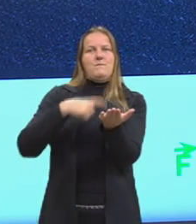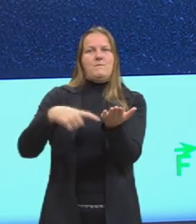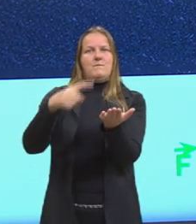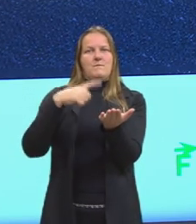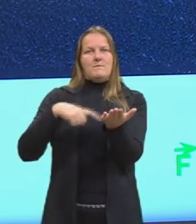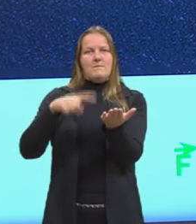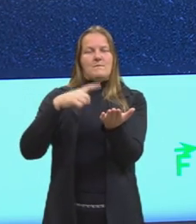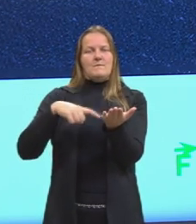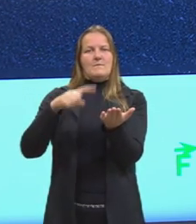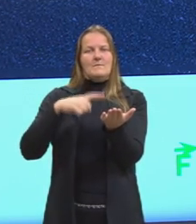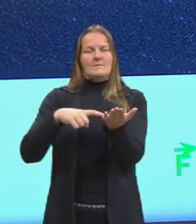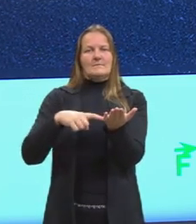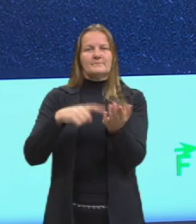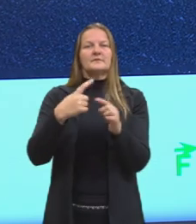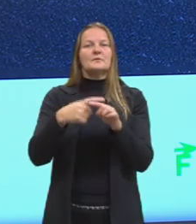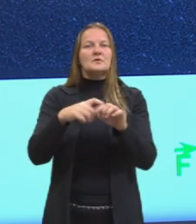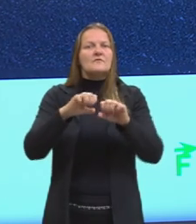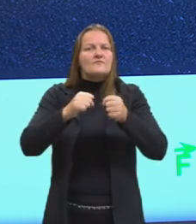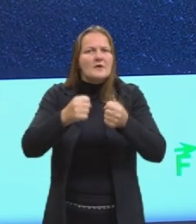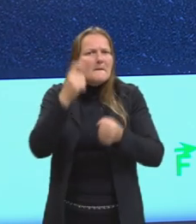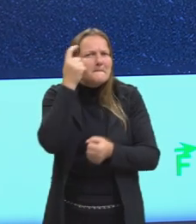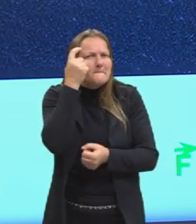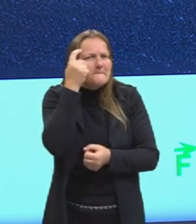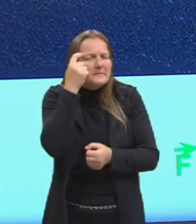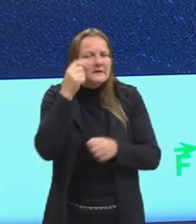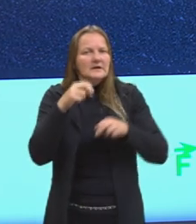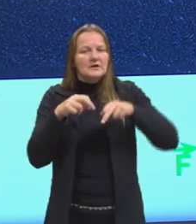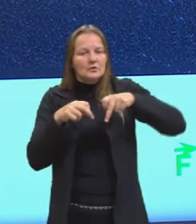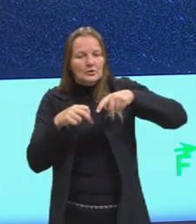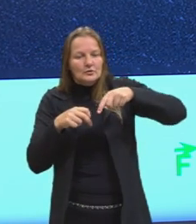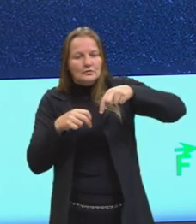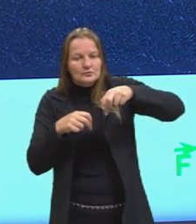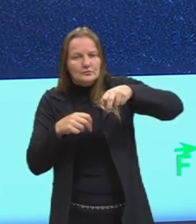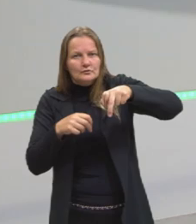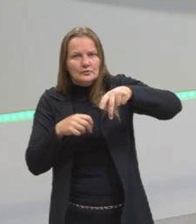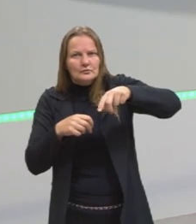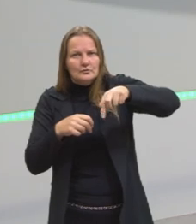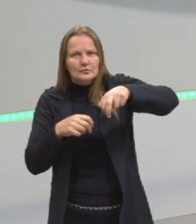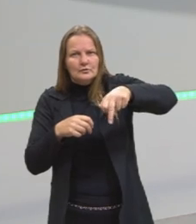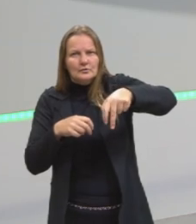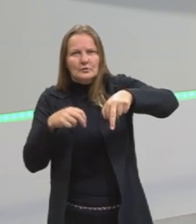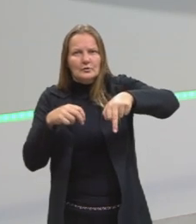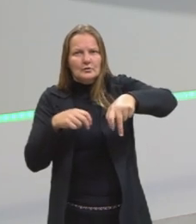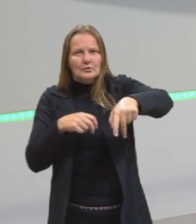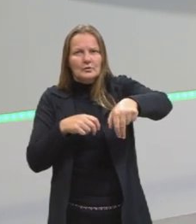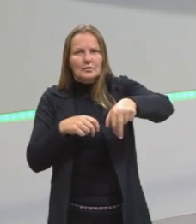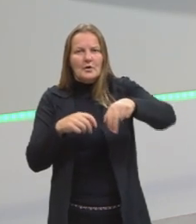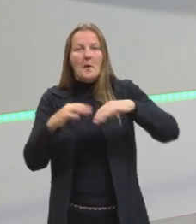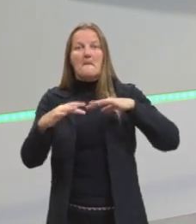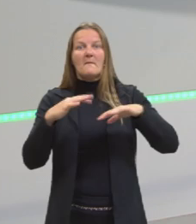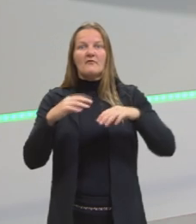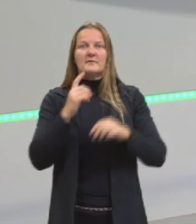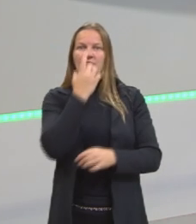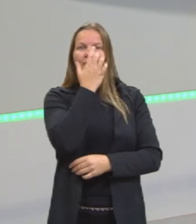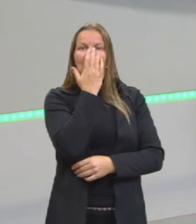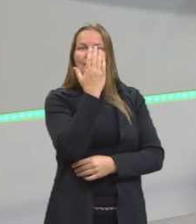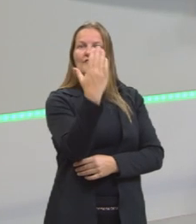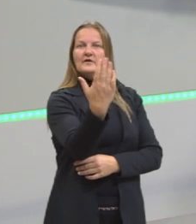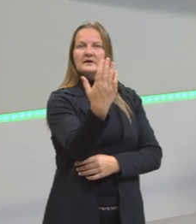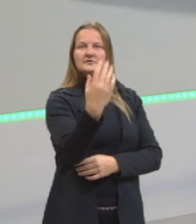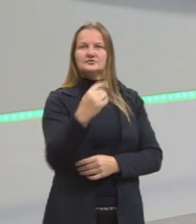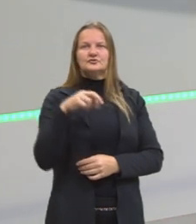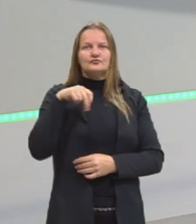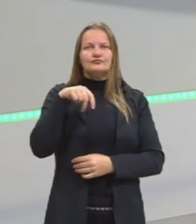contrário tá só para vocês passarem quando a gente caminha apesar do nosso movimento ele estar indo para frente né Eu estou